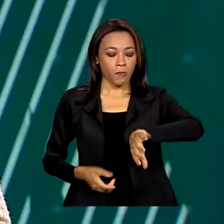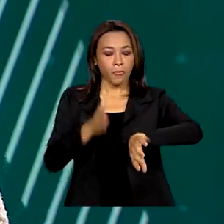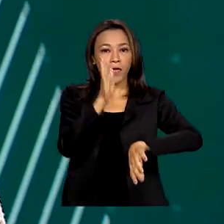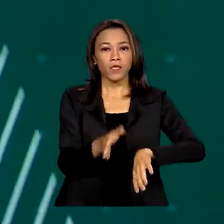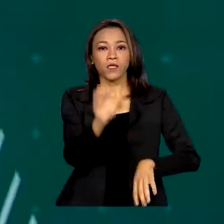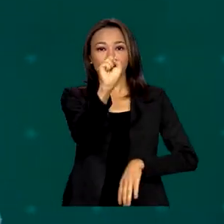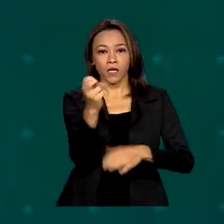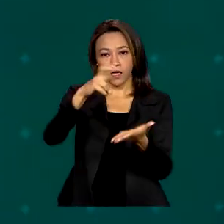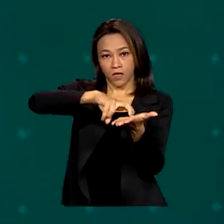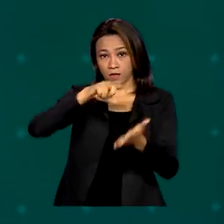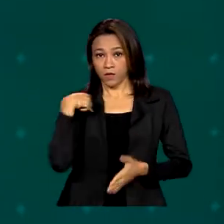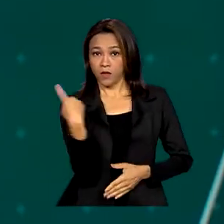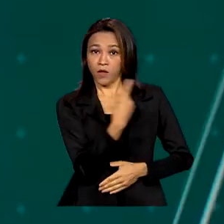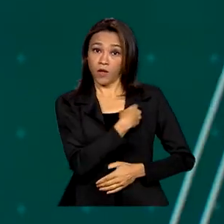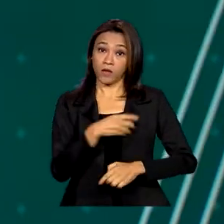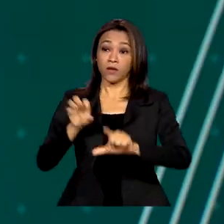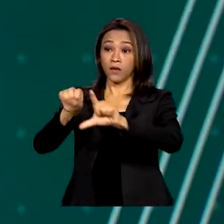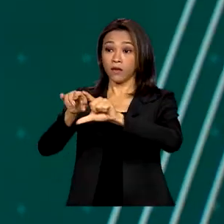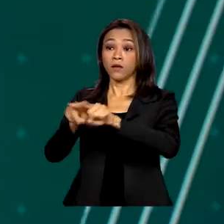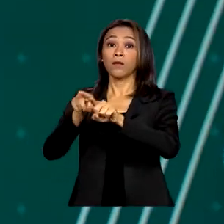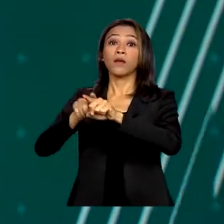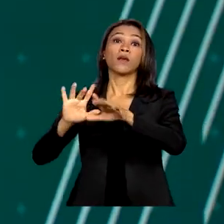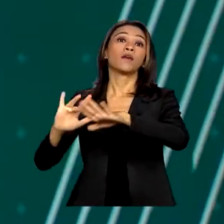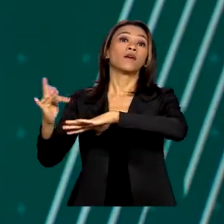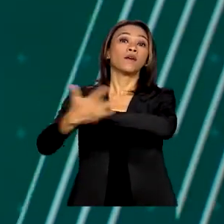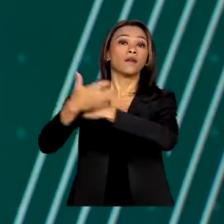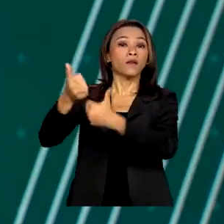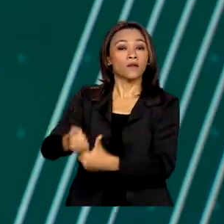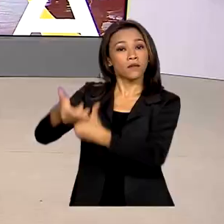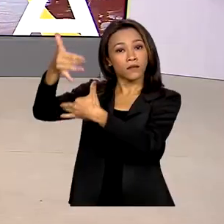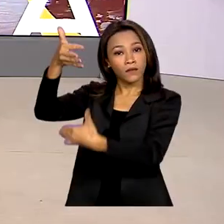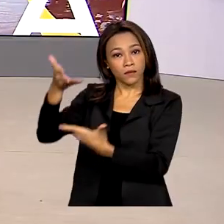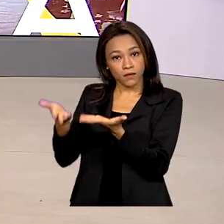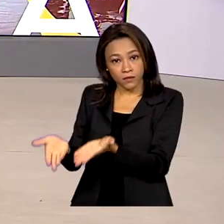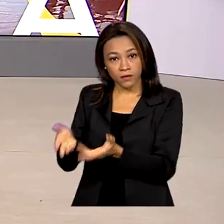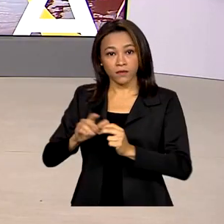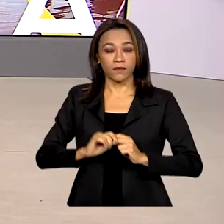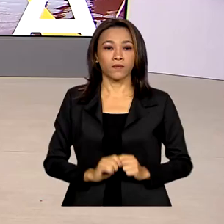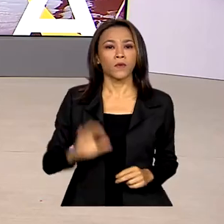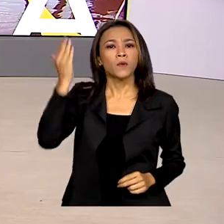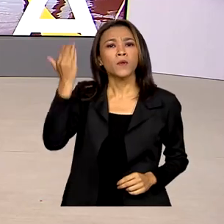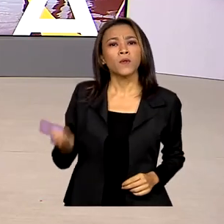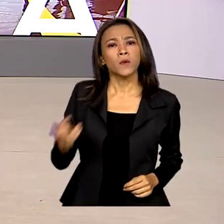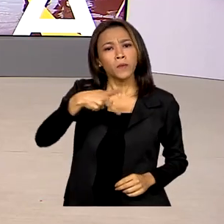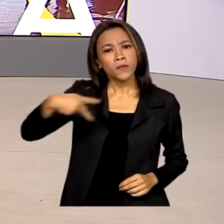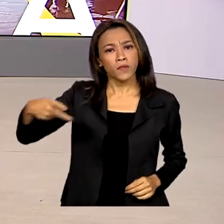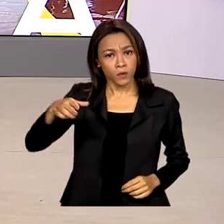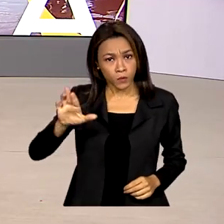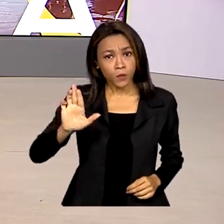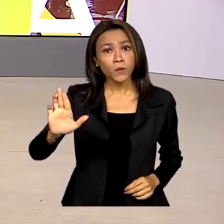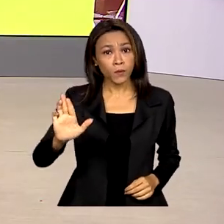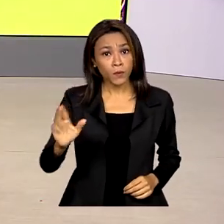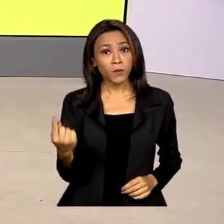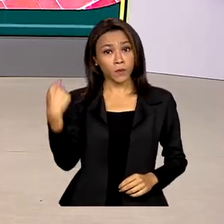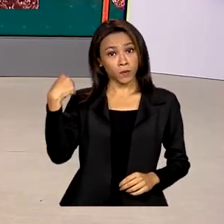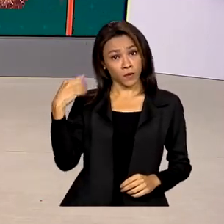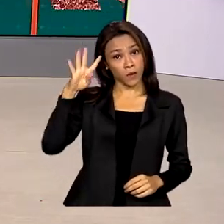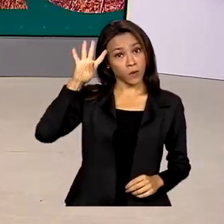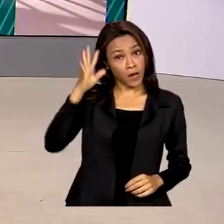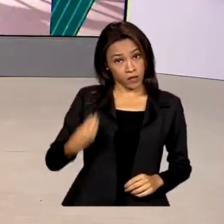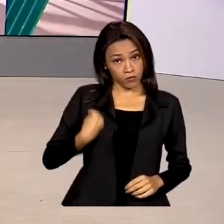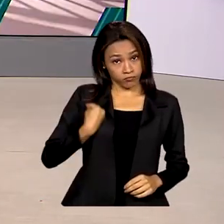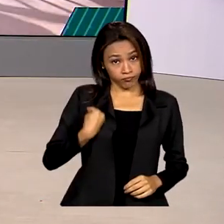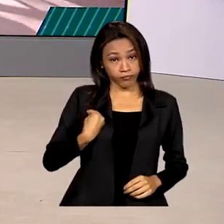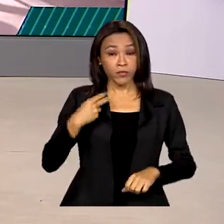Oito horas da manhã, estamos ao vivo também pelas redes sociais. O presidente Lula esteve nessa quarta-feira no